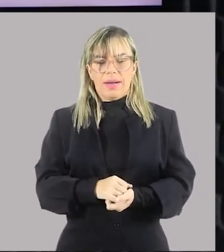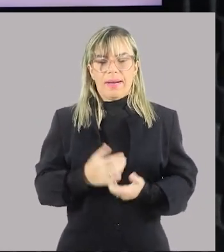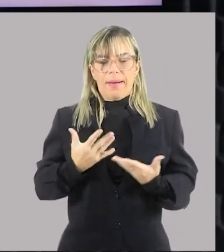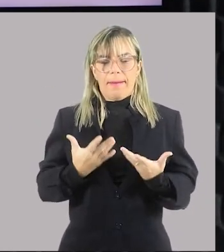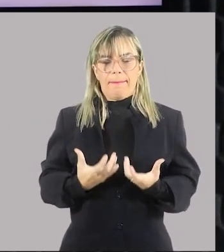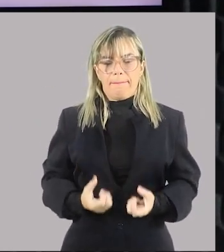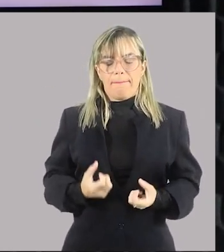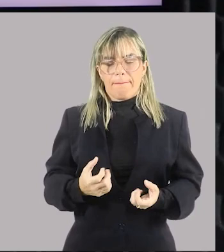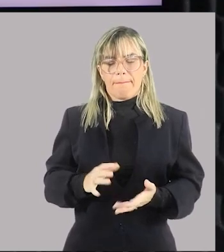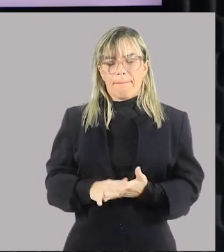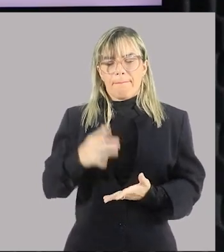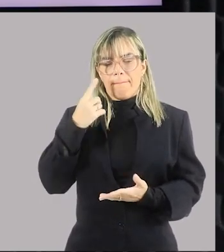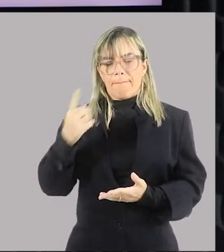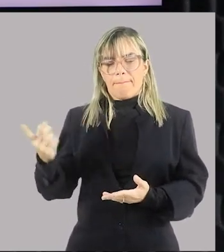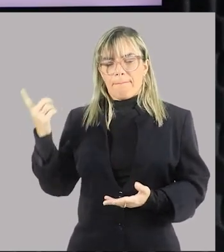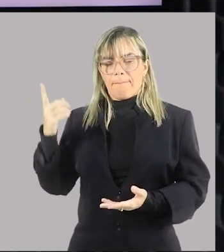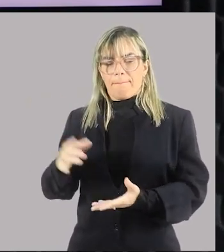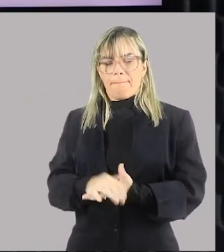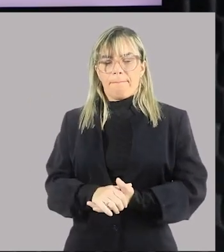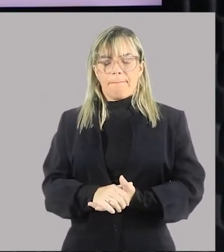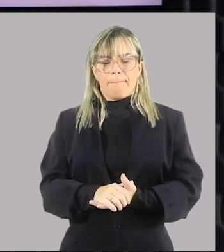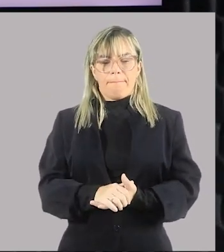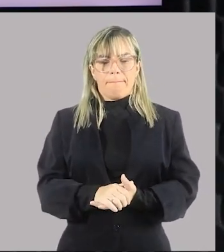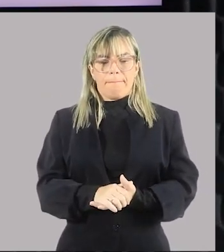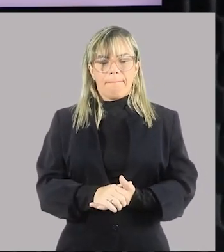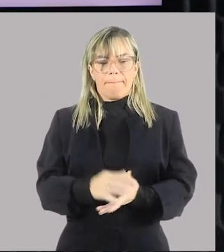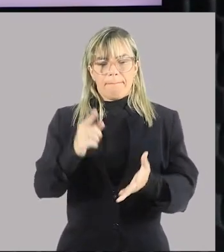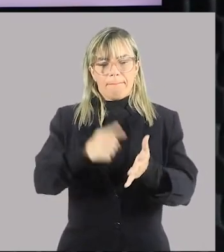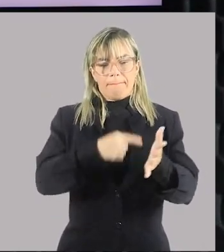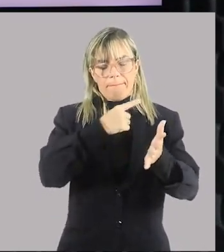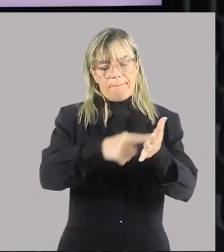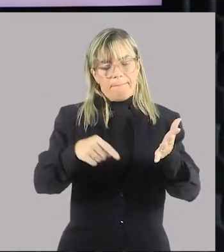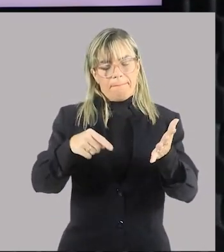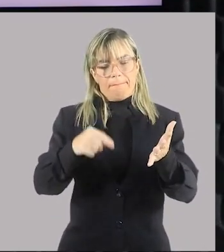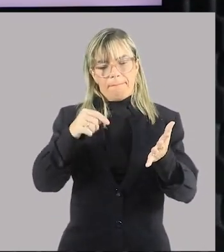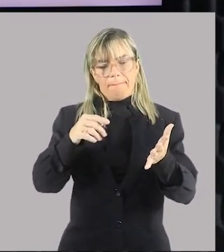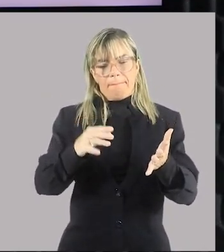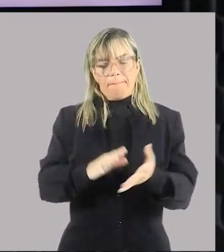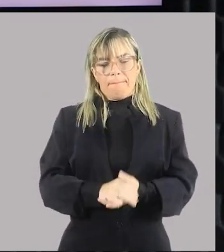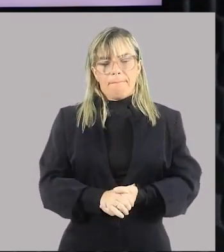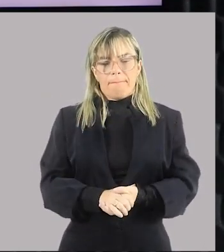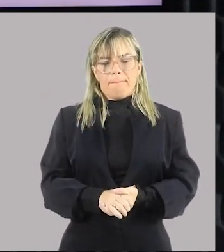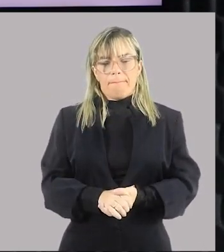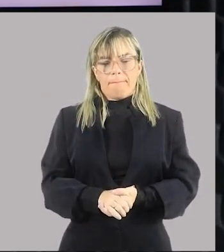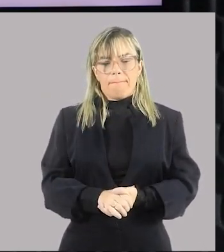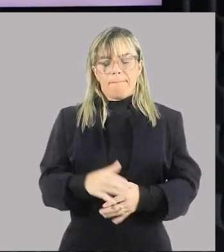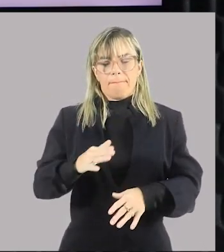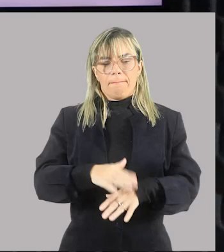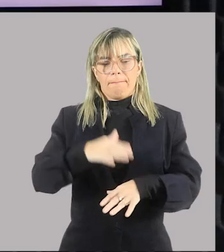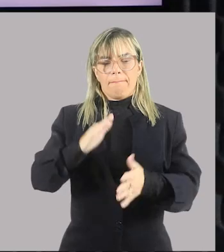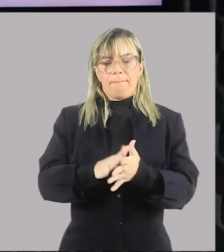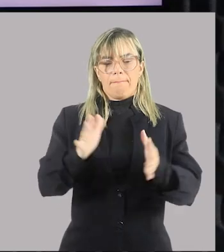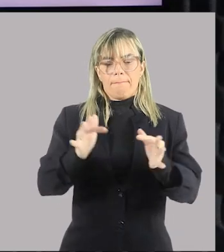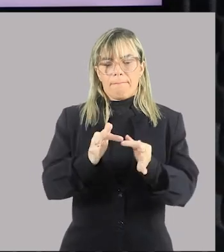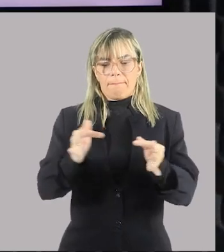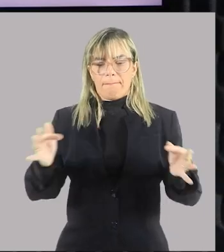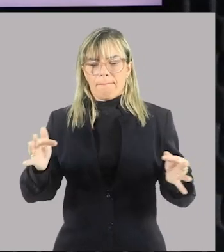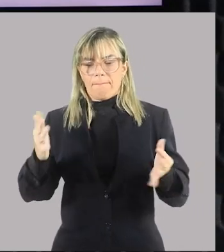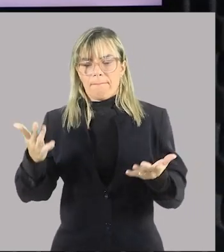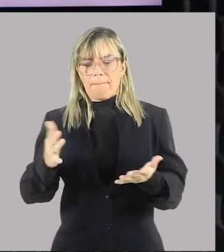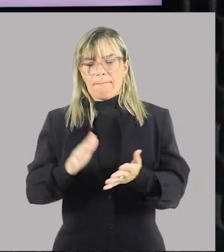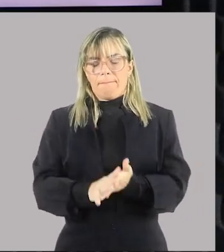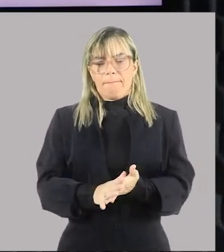aceitar. Então vamos lá. Aqui a questão é você acertar. Então, de uma forma mais simples, vejam só o que é o PIB.